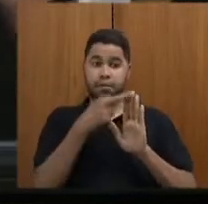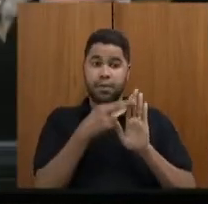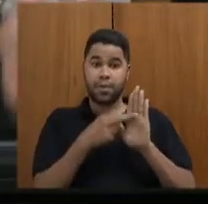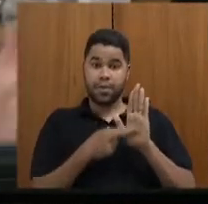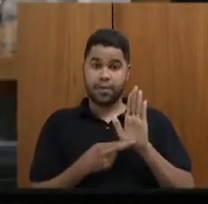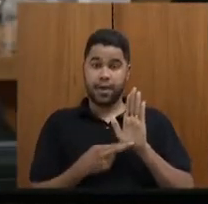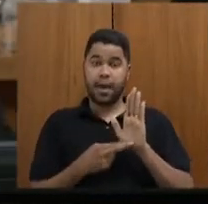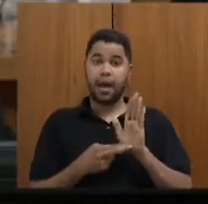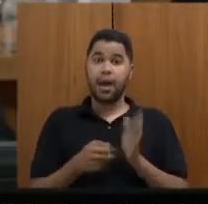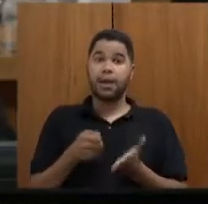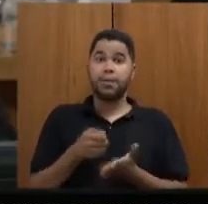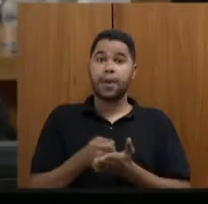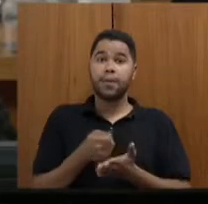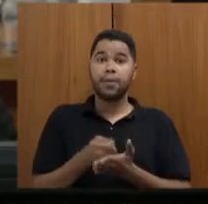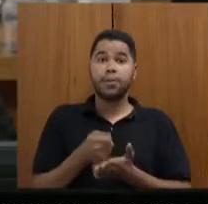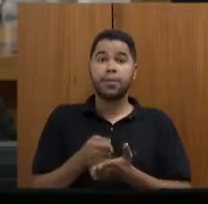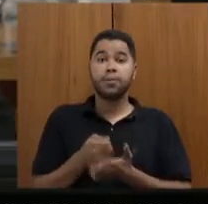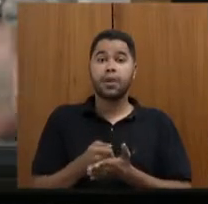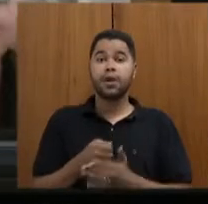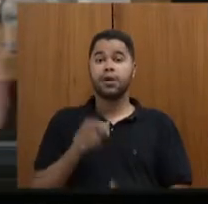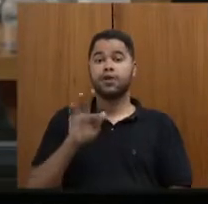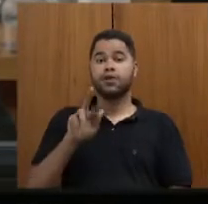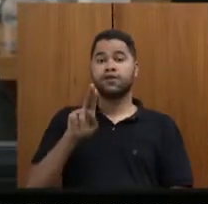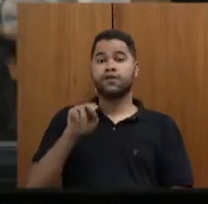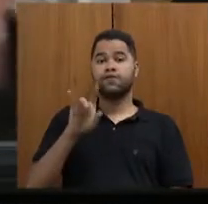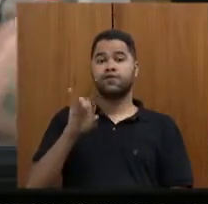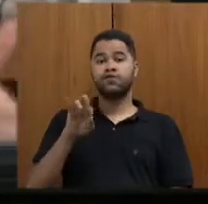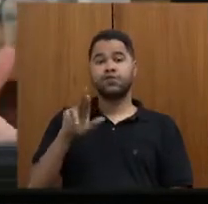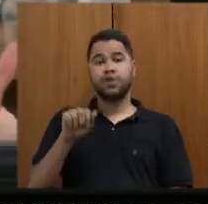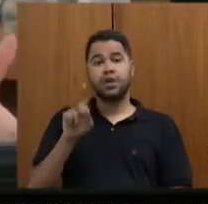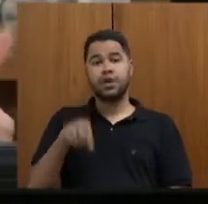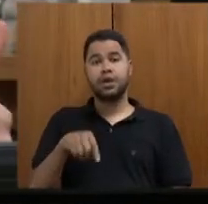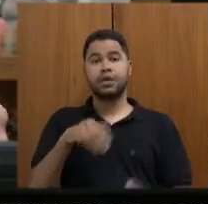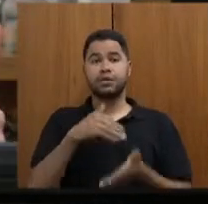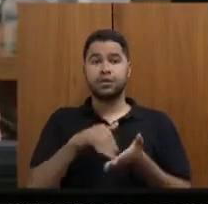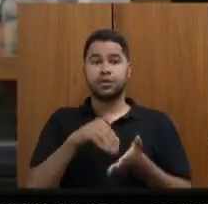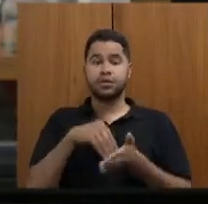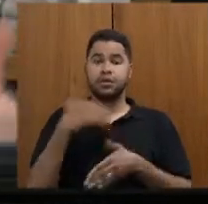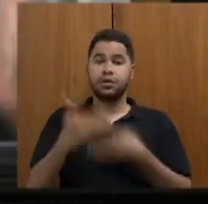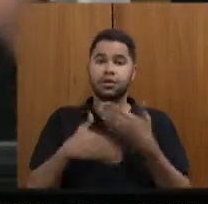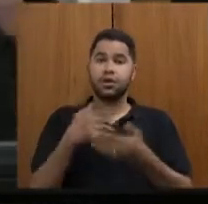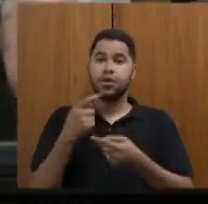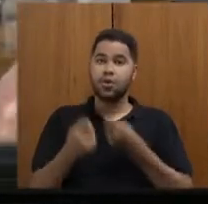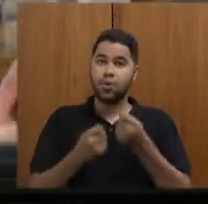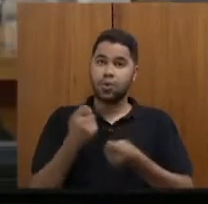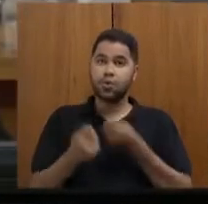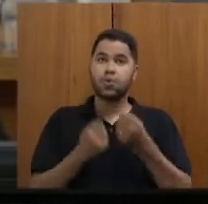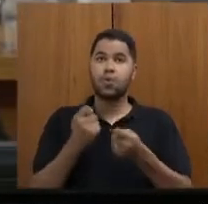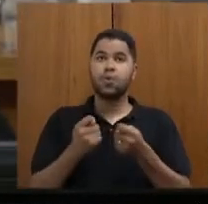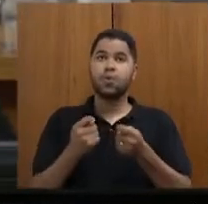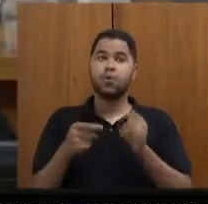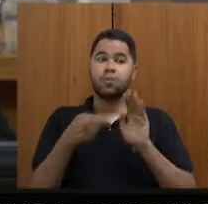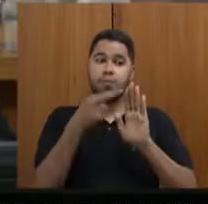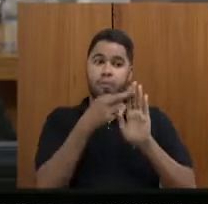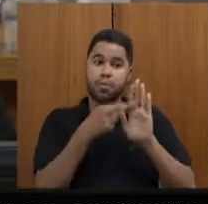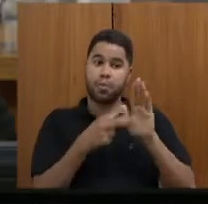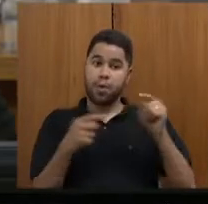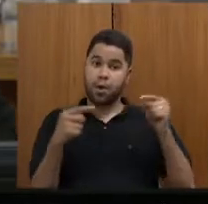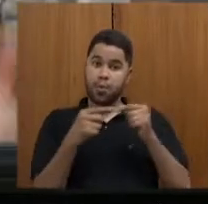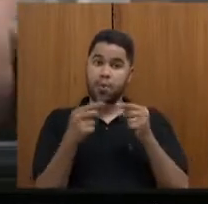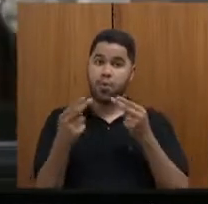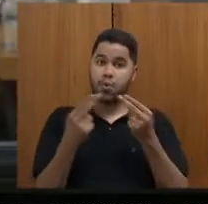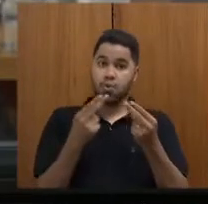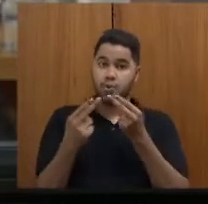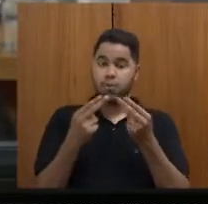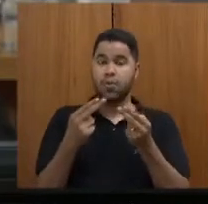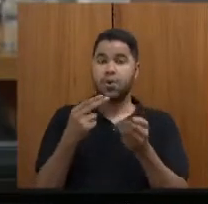a execução da regularização fundiária ela é feita na Secretaria de Desenvolvimento Econômico para as regularizações urbanas,